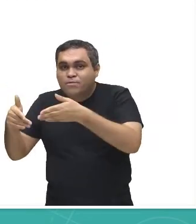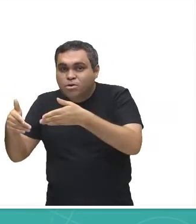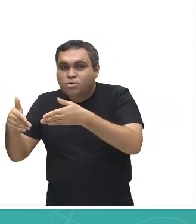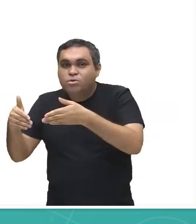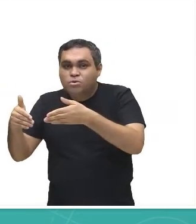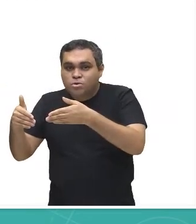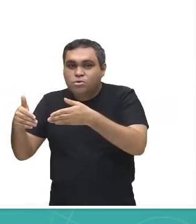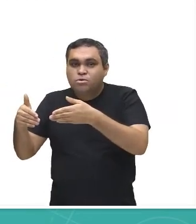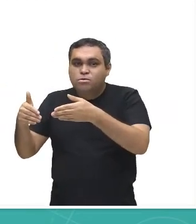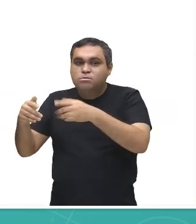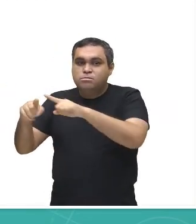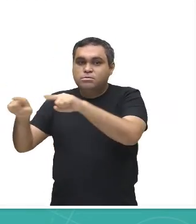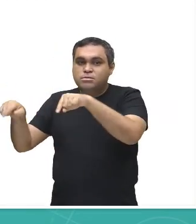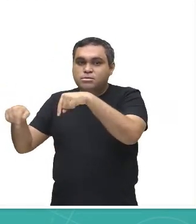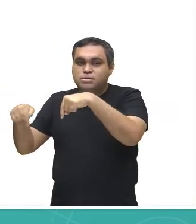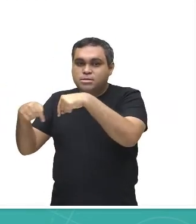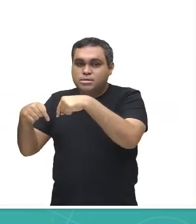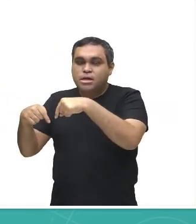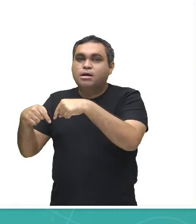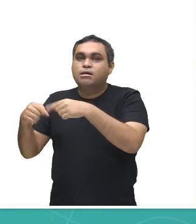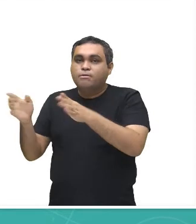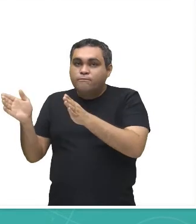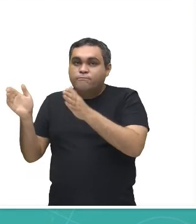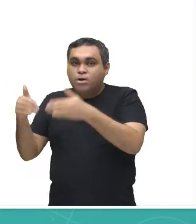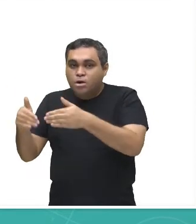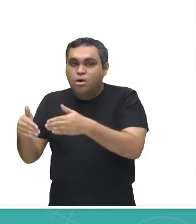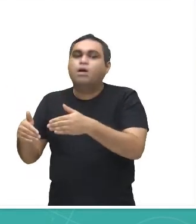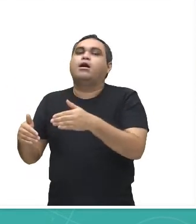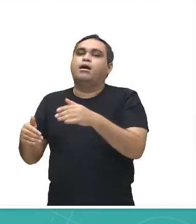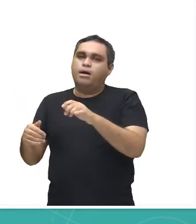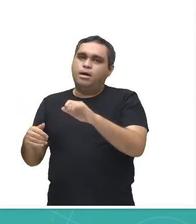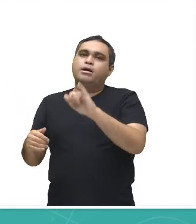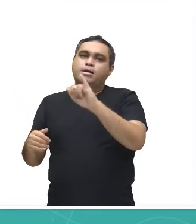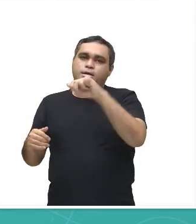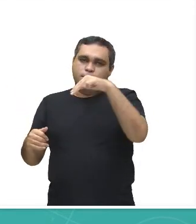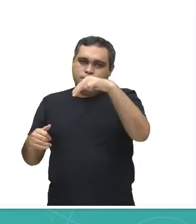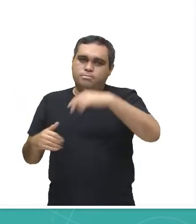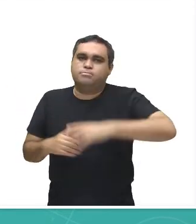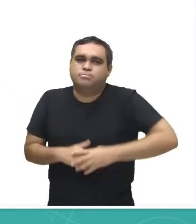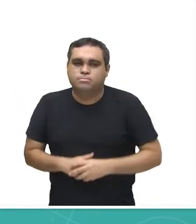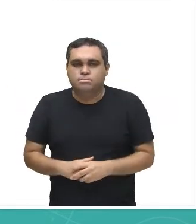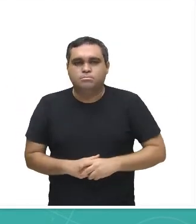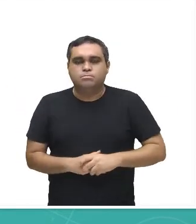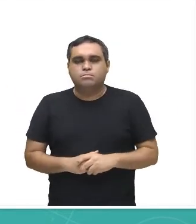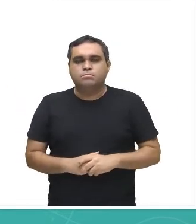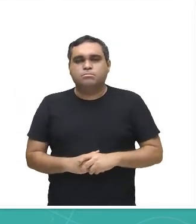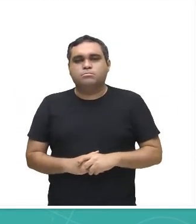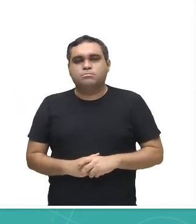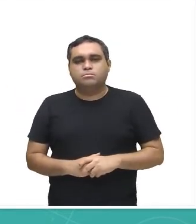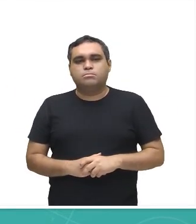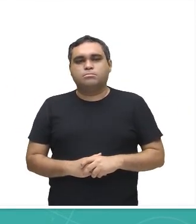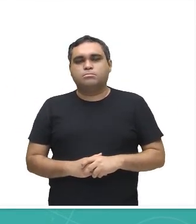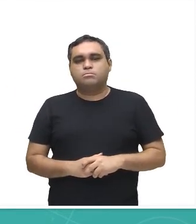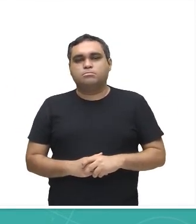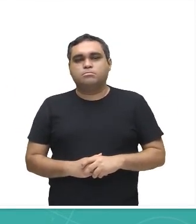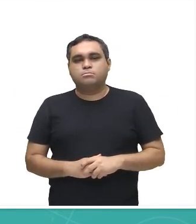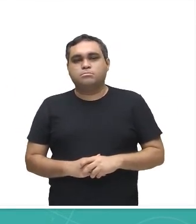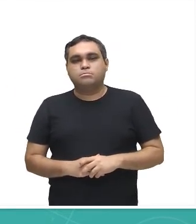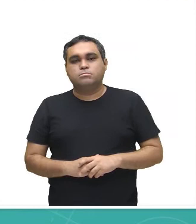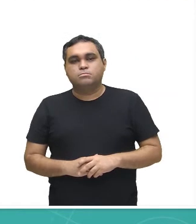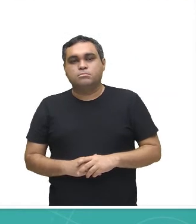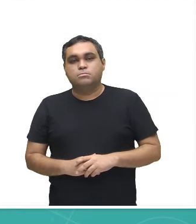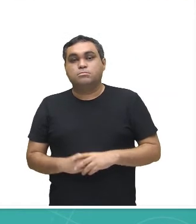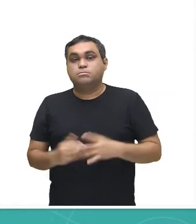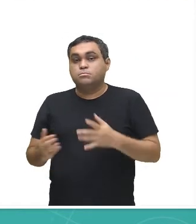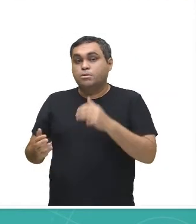específico, eu utilizarei a preposition in, ok? Let's go. Eu tenho ainda mais um